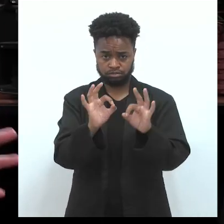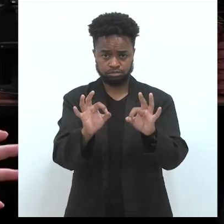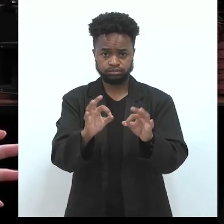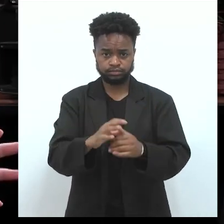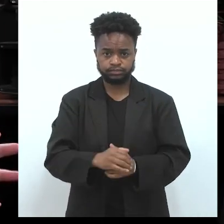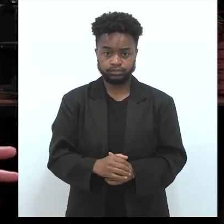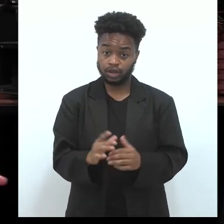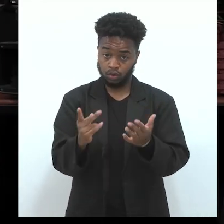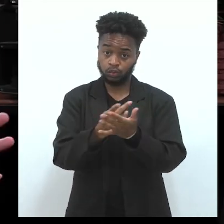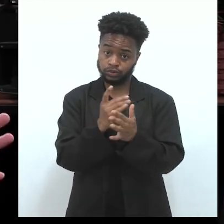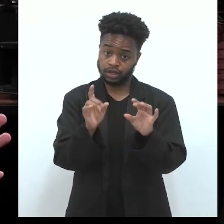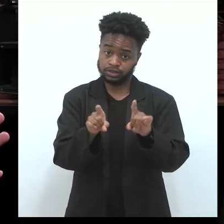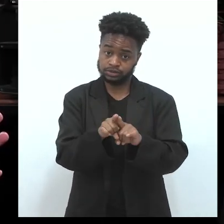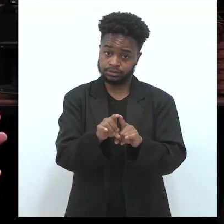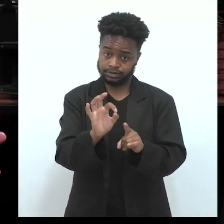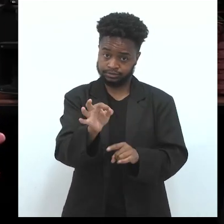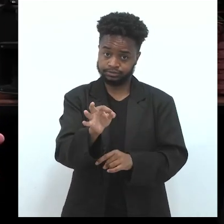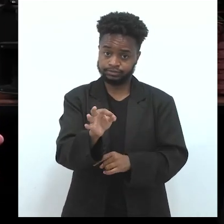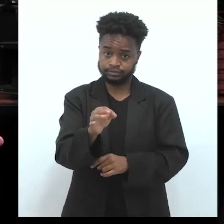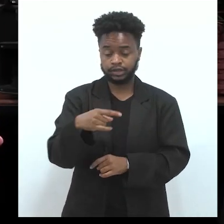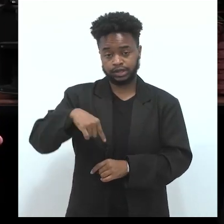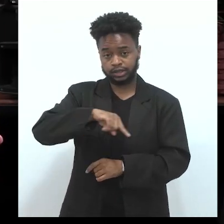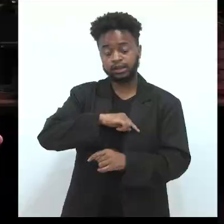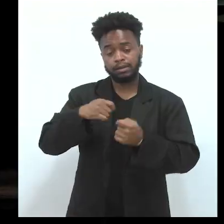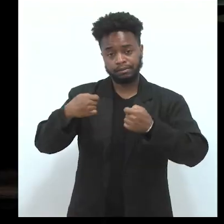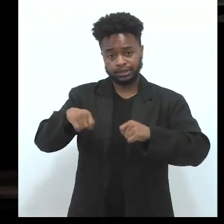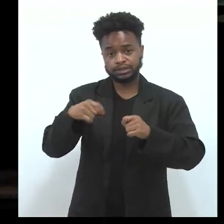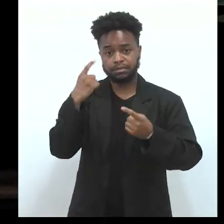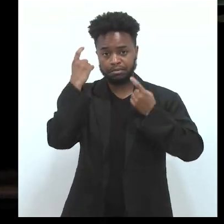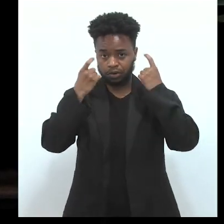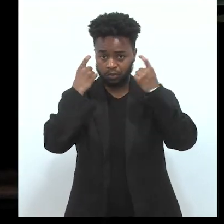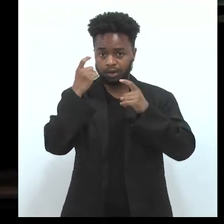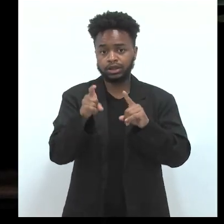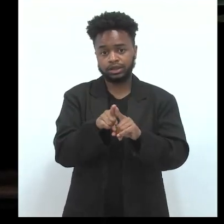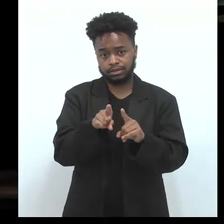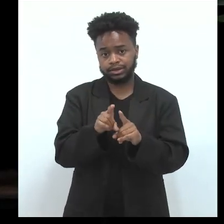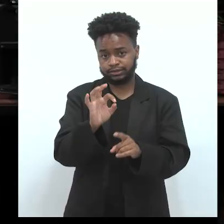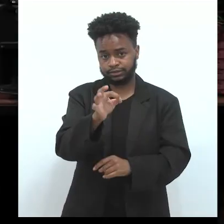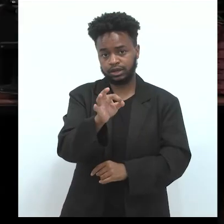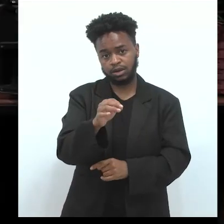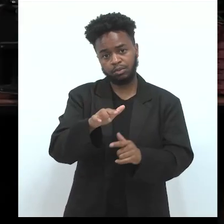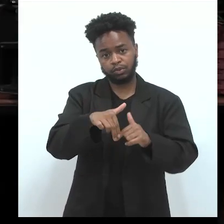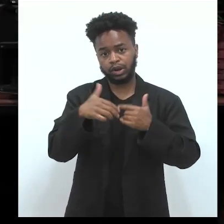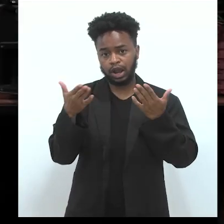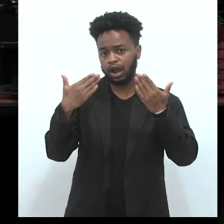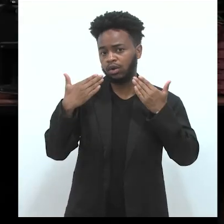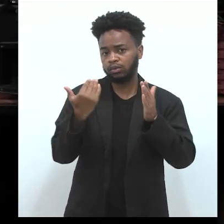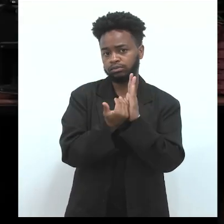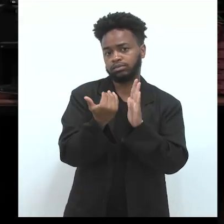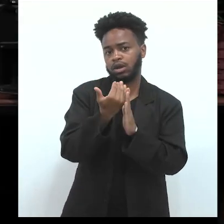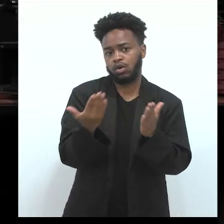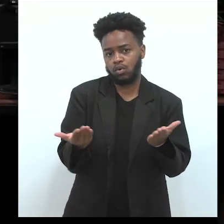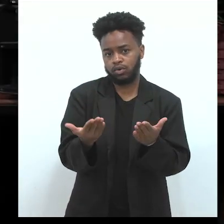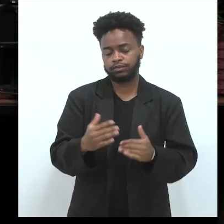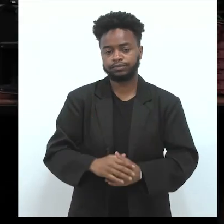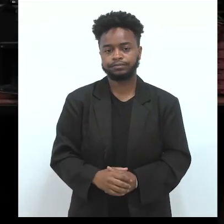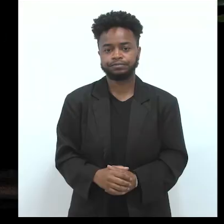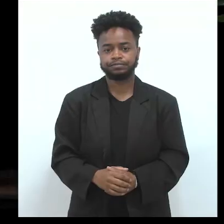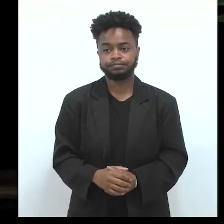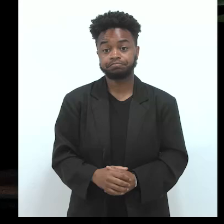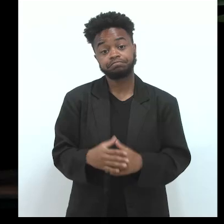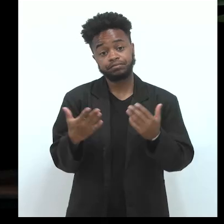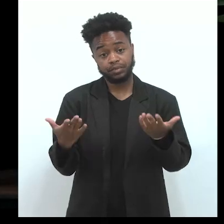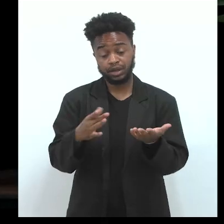chuva que vem depois. Acontece isso também, né? A gente tem que se preocupar também com isso, né? Depois desse calor todo.